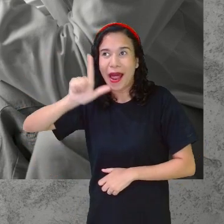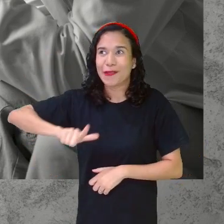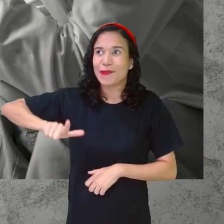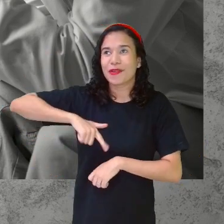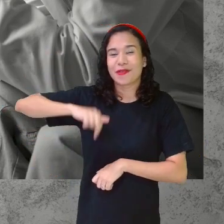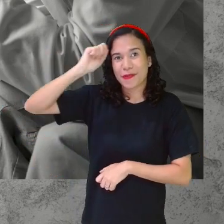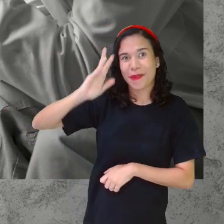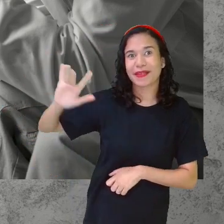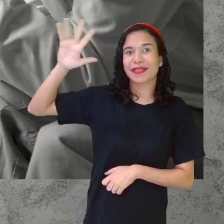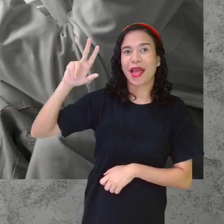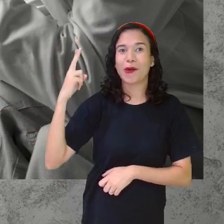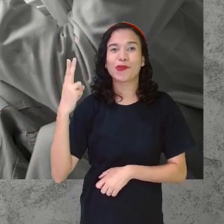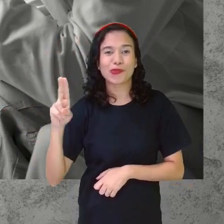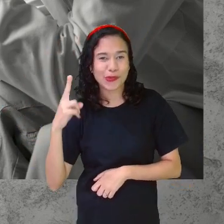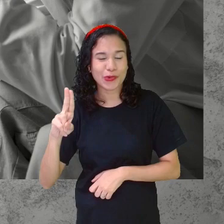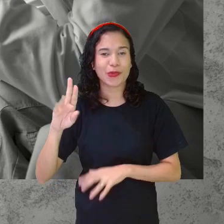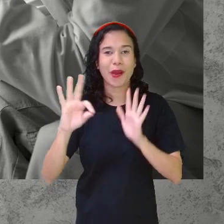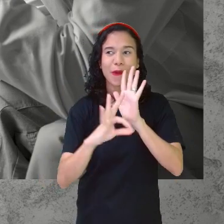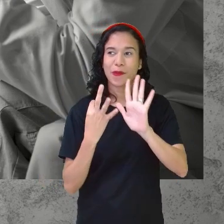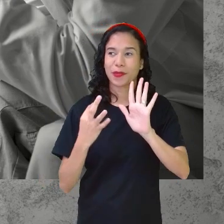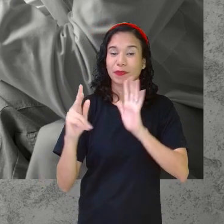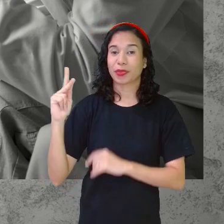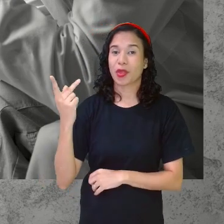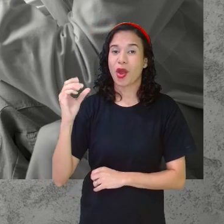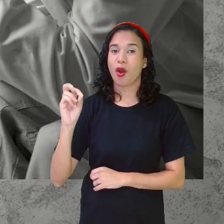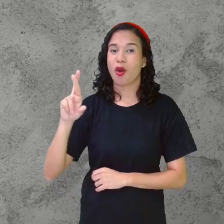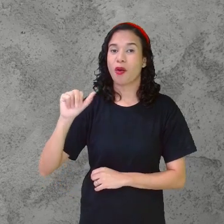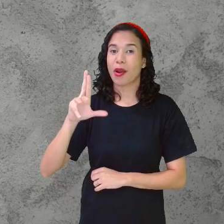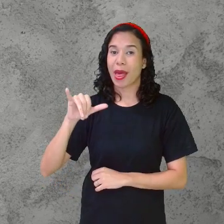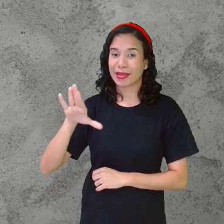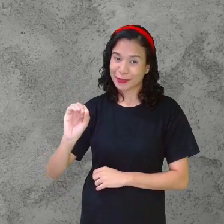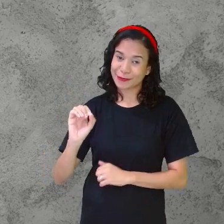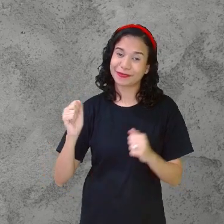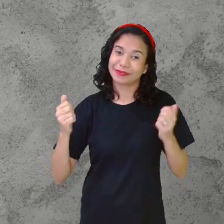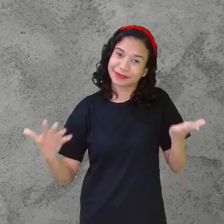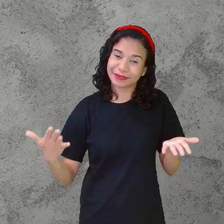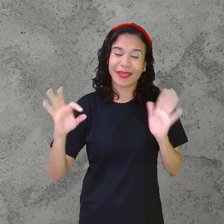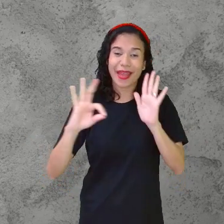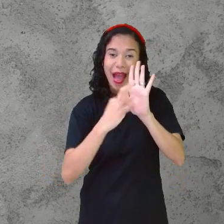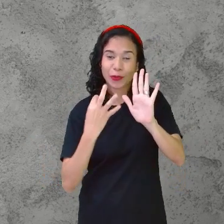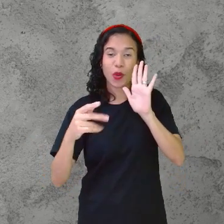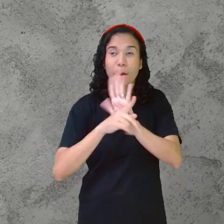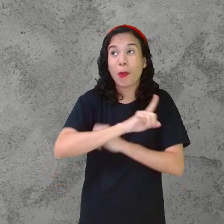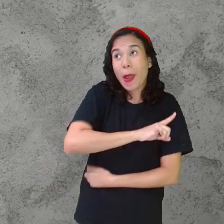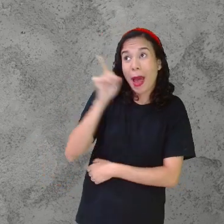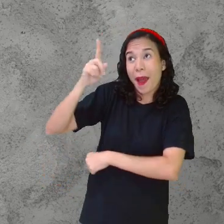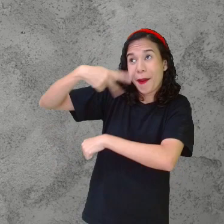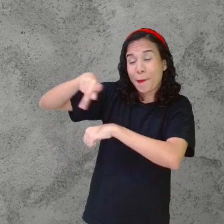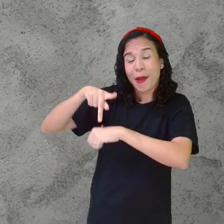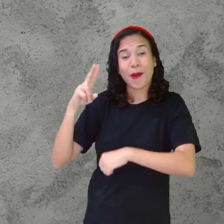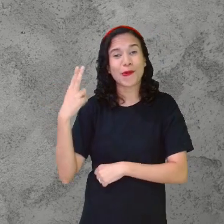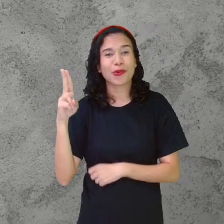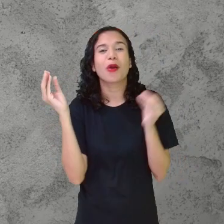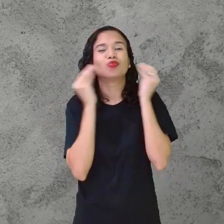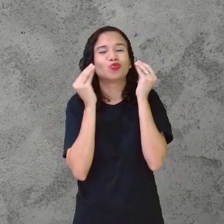fantástica desse autor aí, que se chama Horácio Quiroga, um autor lá do Uruguai.